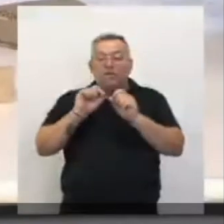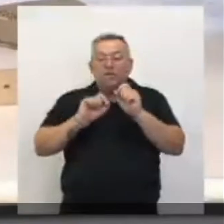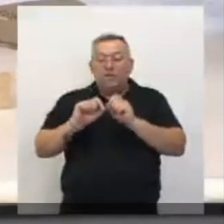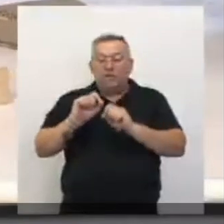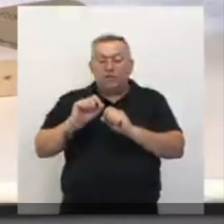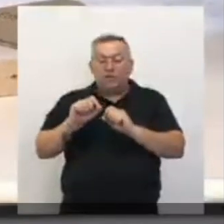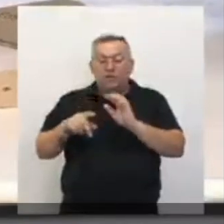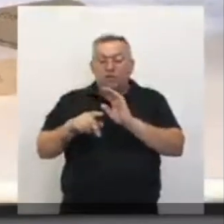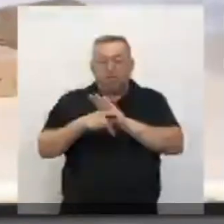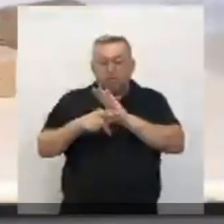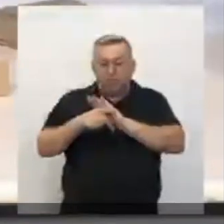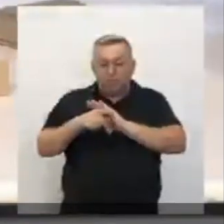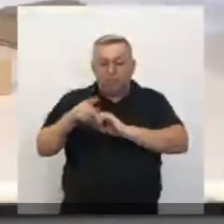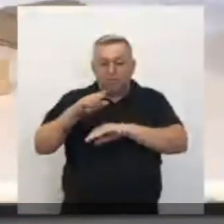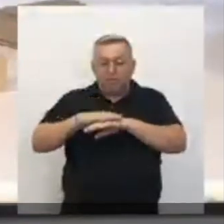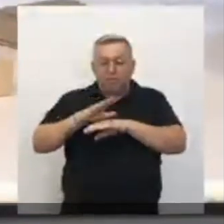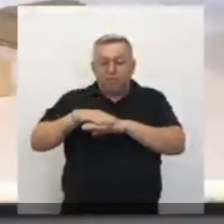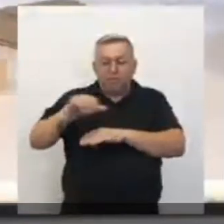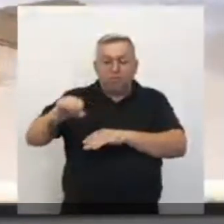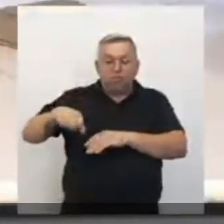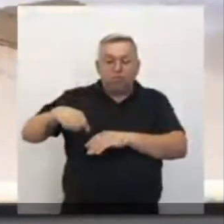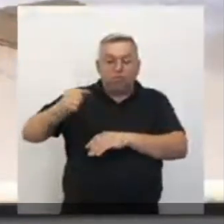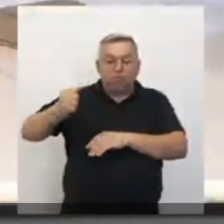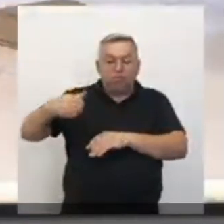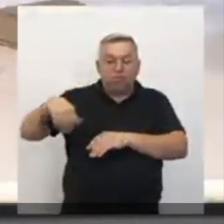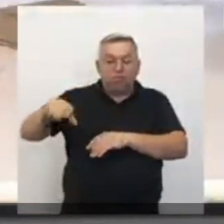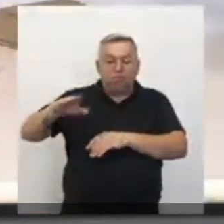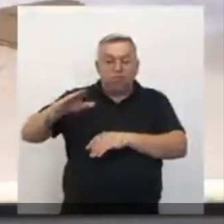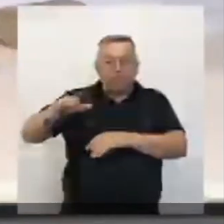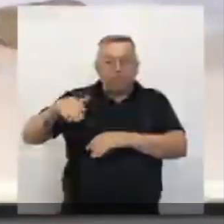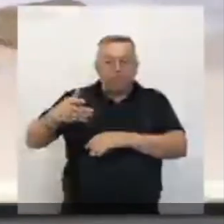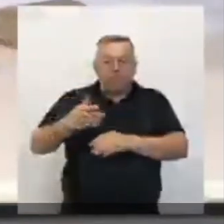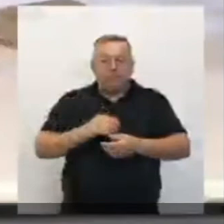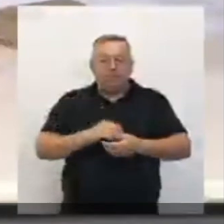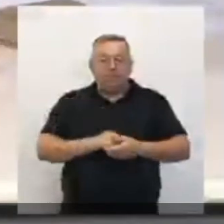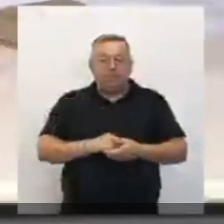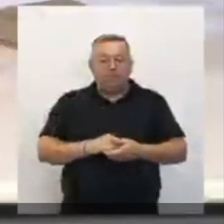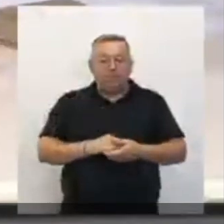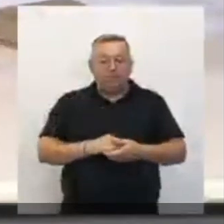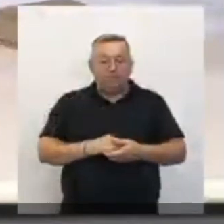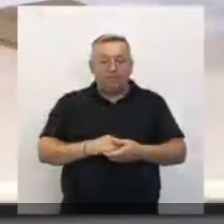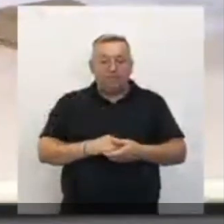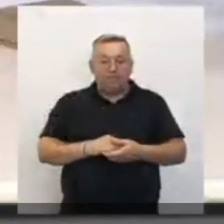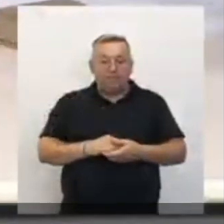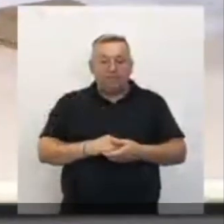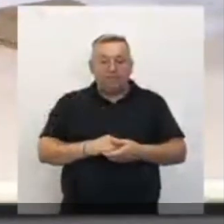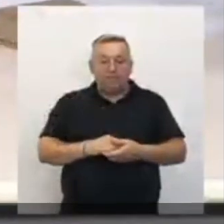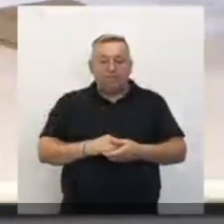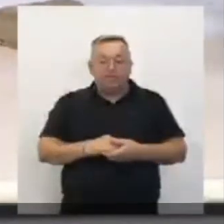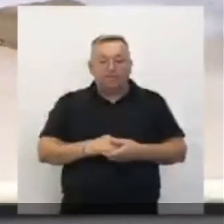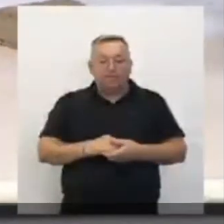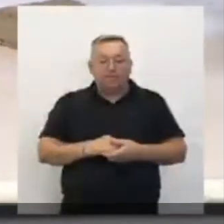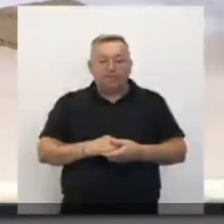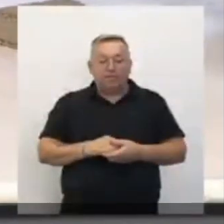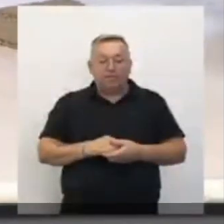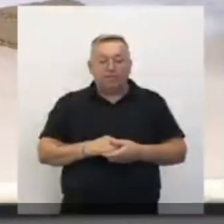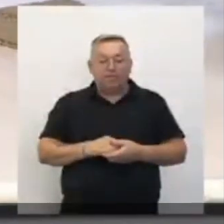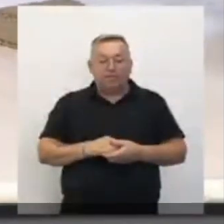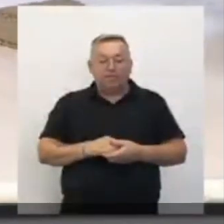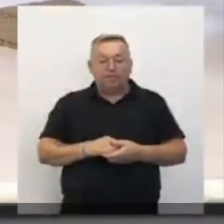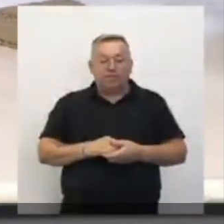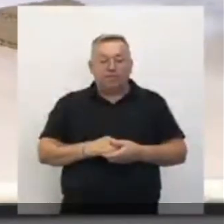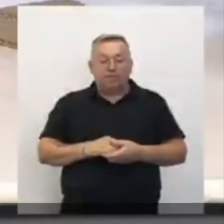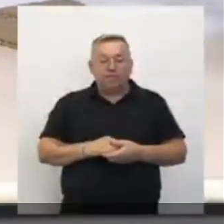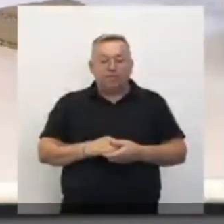ser uma das minhas articulações. Então, deixa eu só colocar a seringa aqui para medir de novo. Então, eu vou ter aqui, ó,